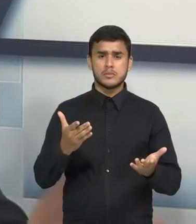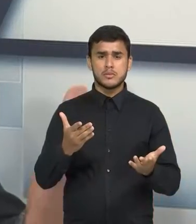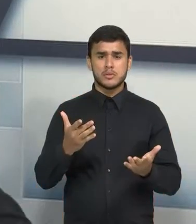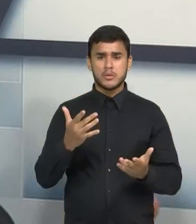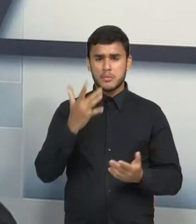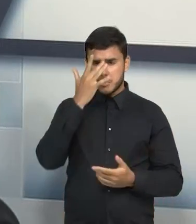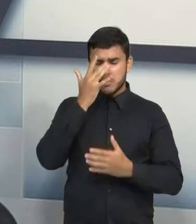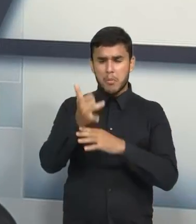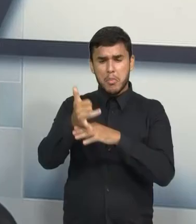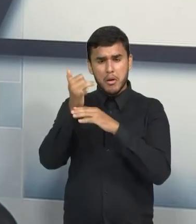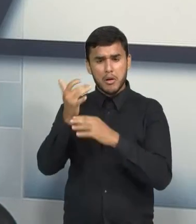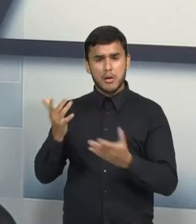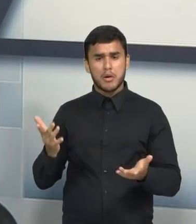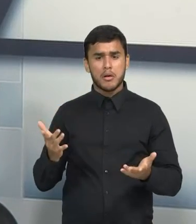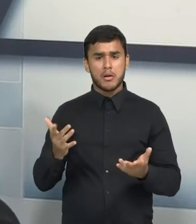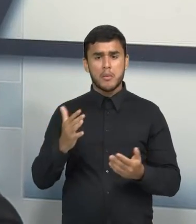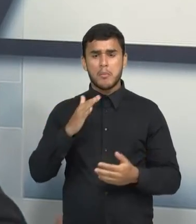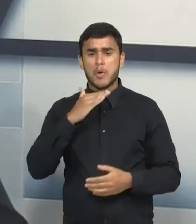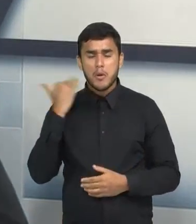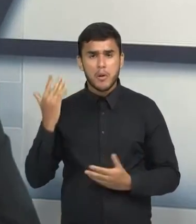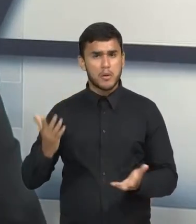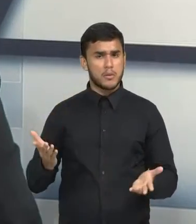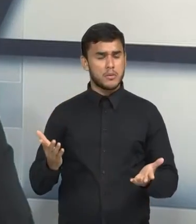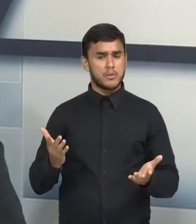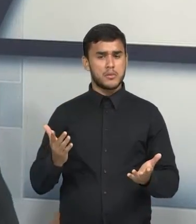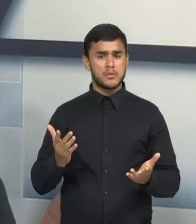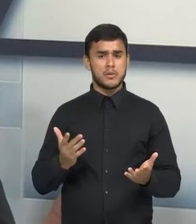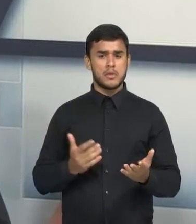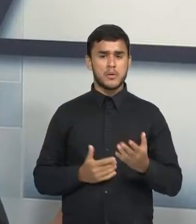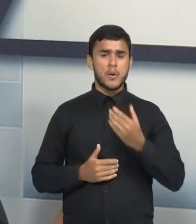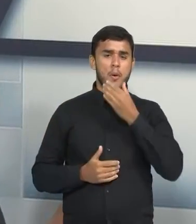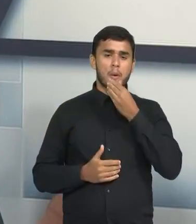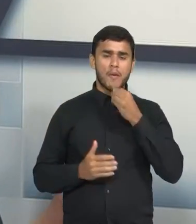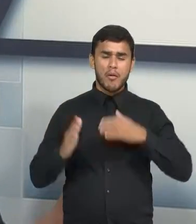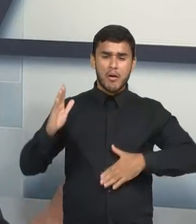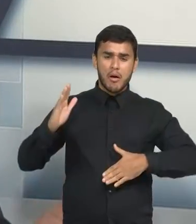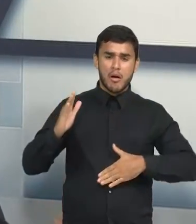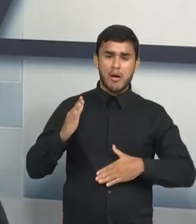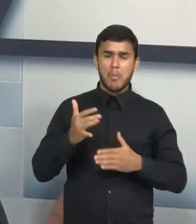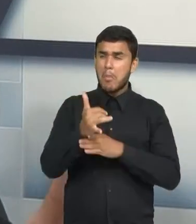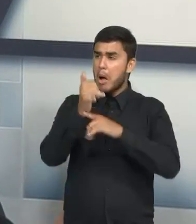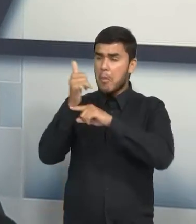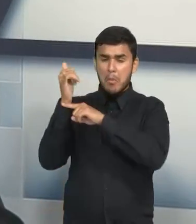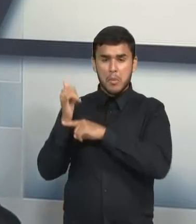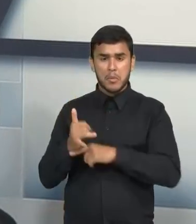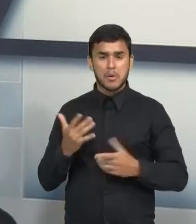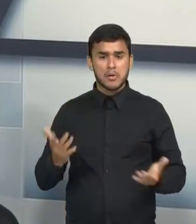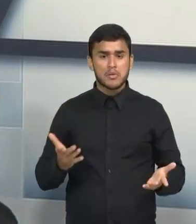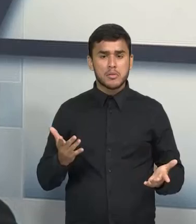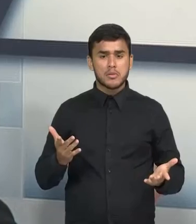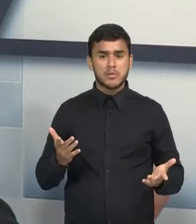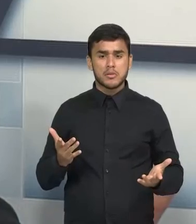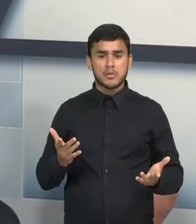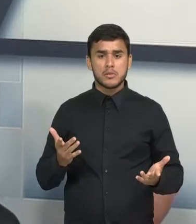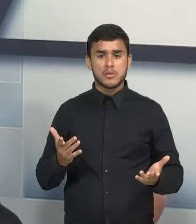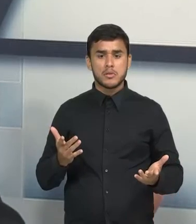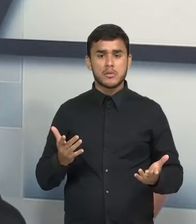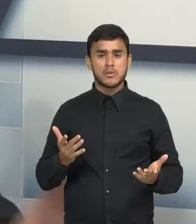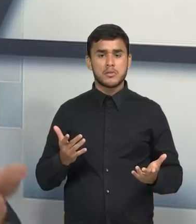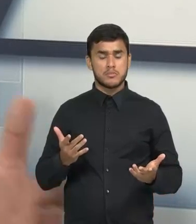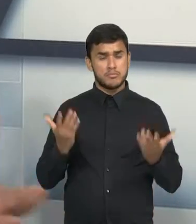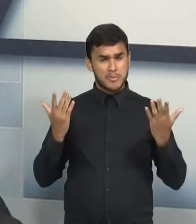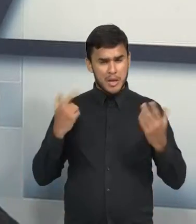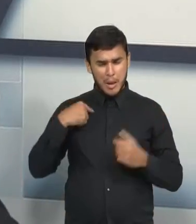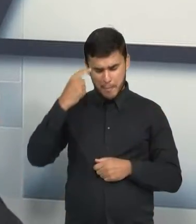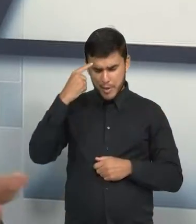criança com um tiro na coxa, de uma cena de um marginal correndo, atirando numa pessoa aqui na Washington Soares.